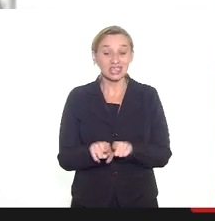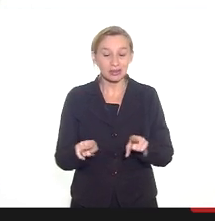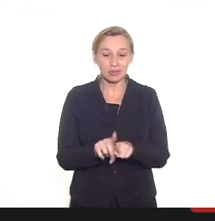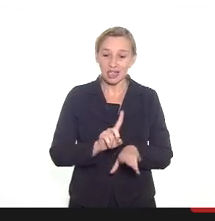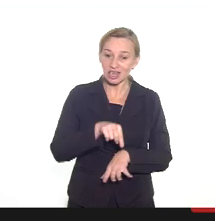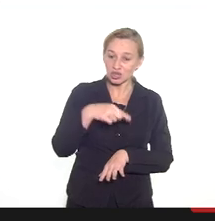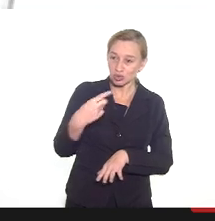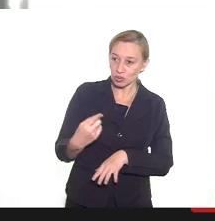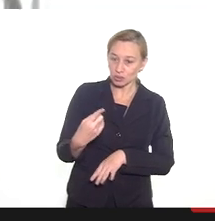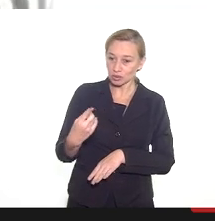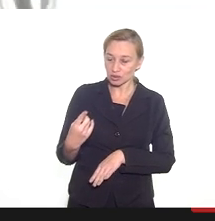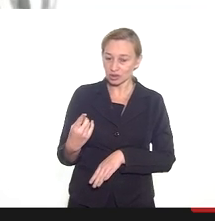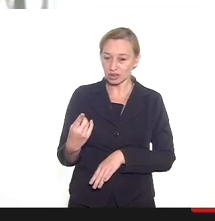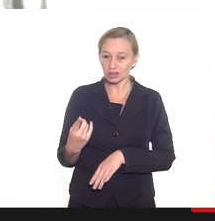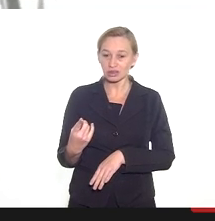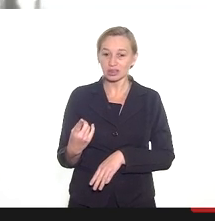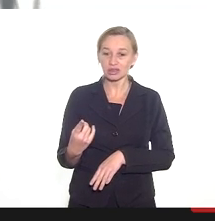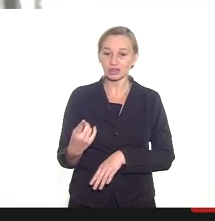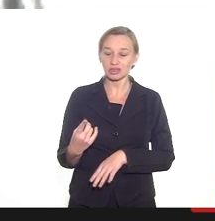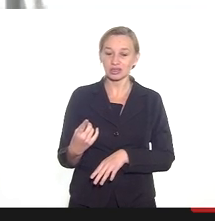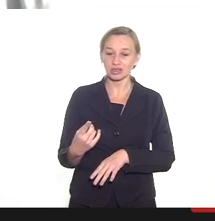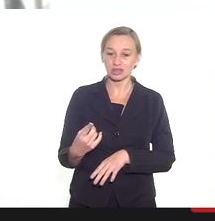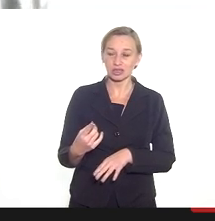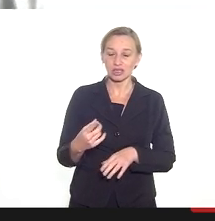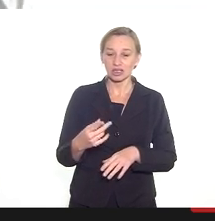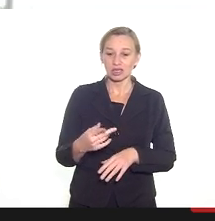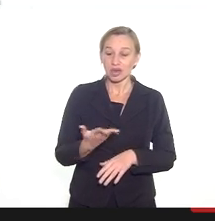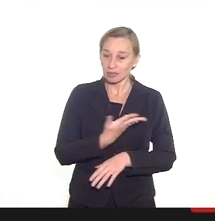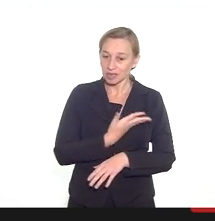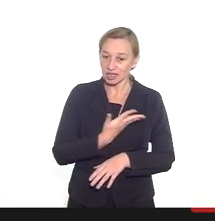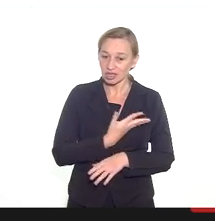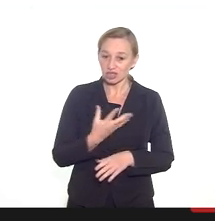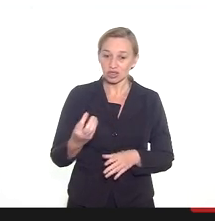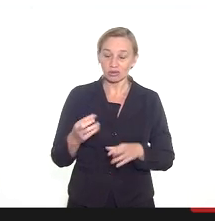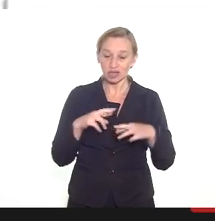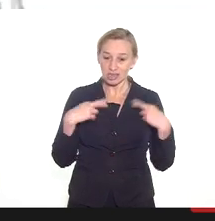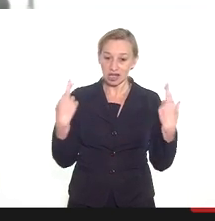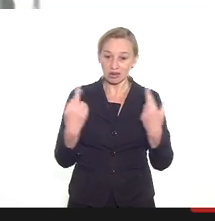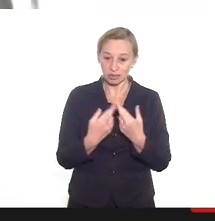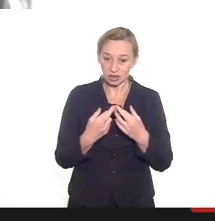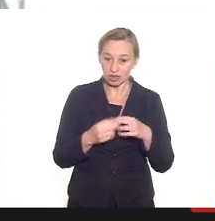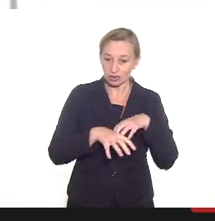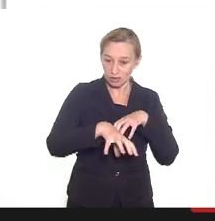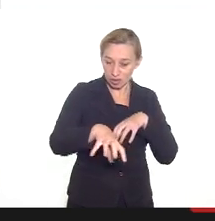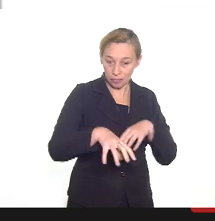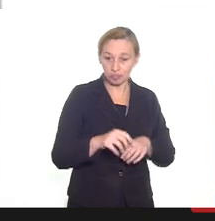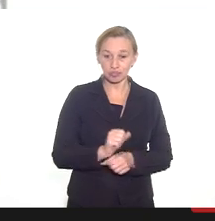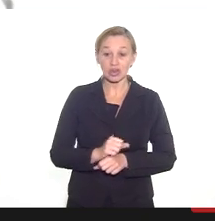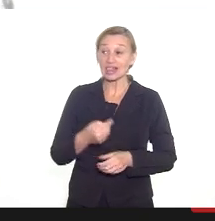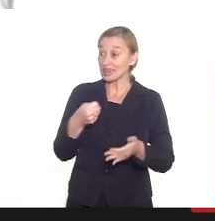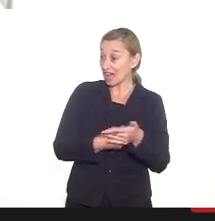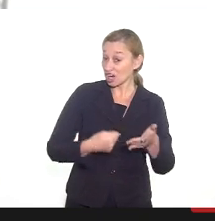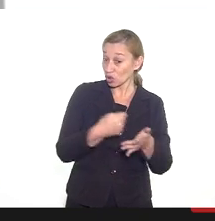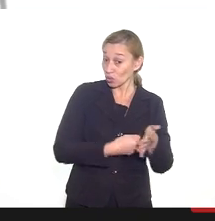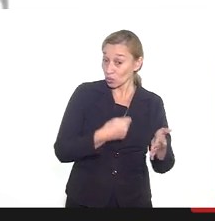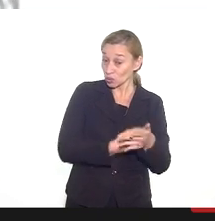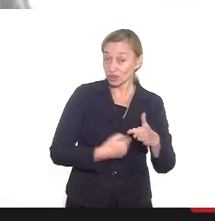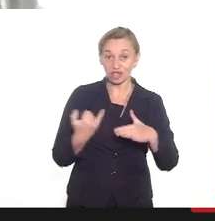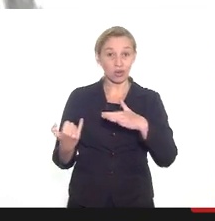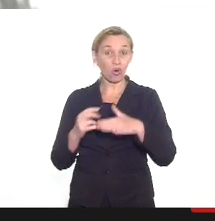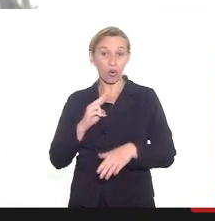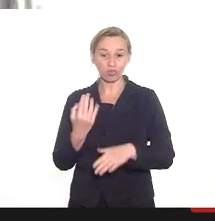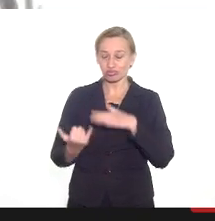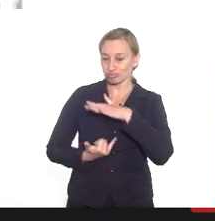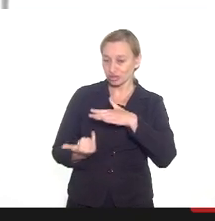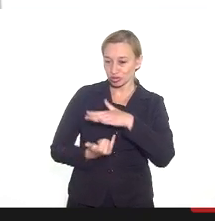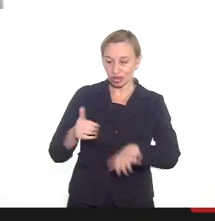demais integrantes dessa mesa virtual, muitas companheiras, seja da luta no espaço institucional, né?